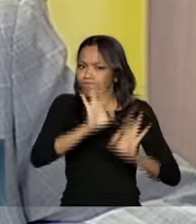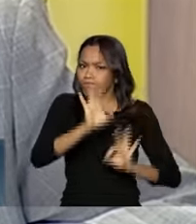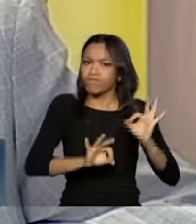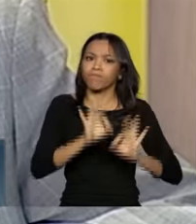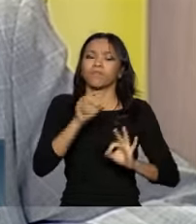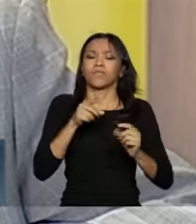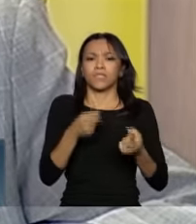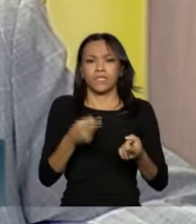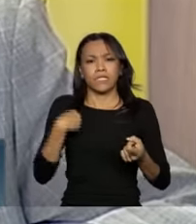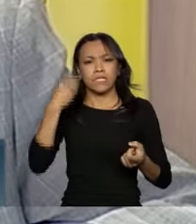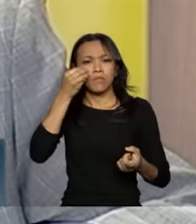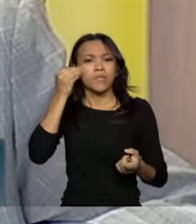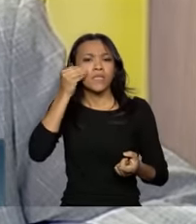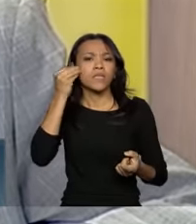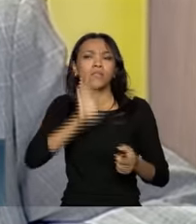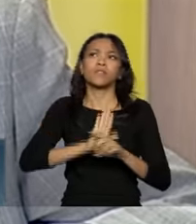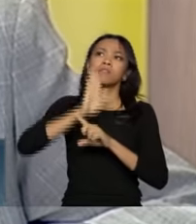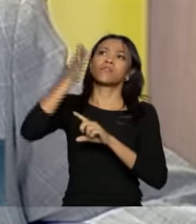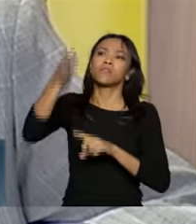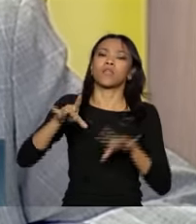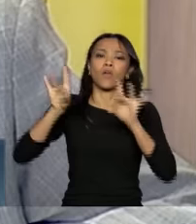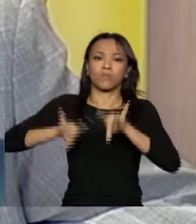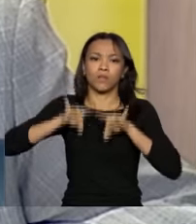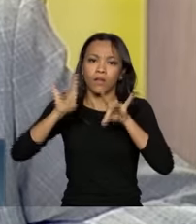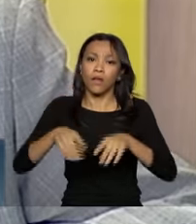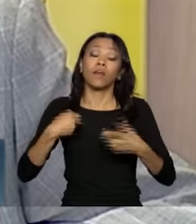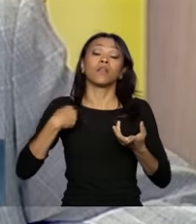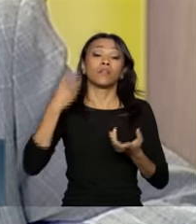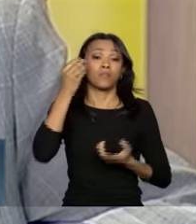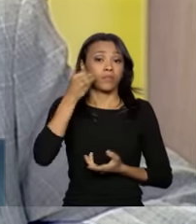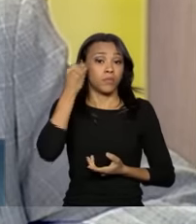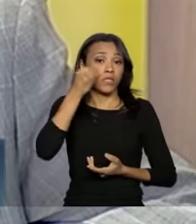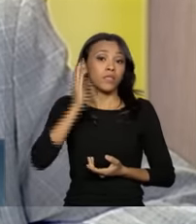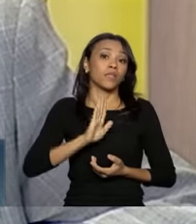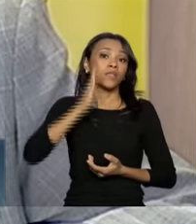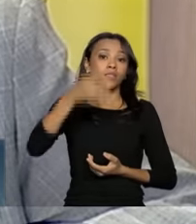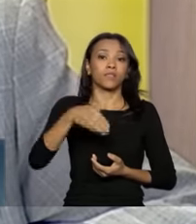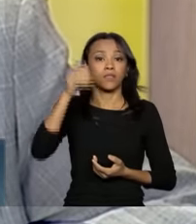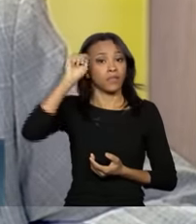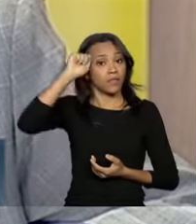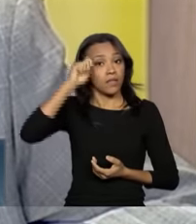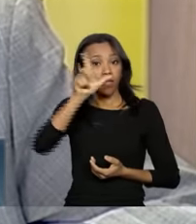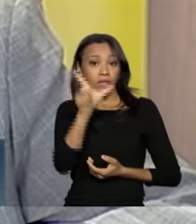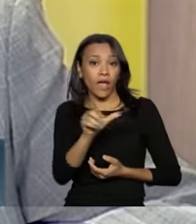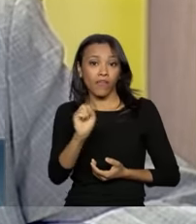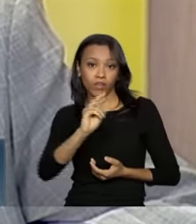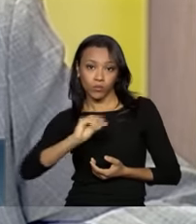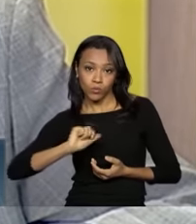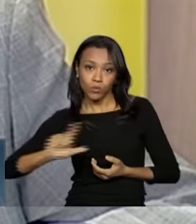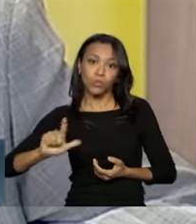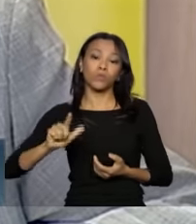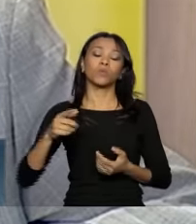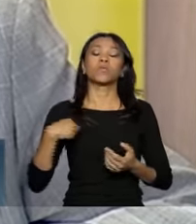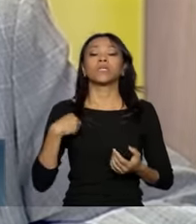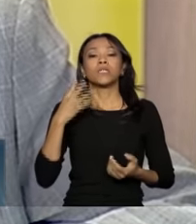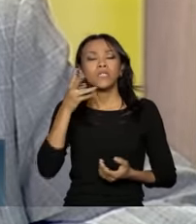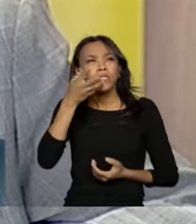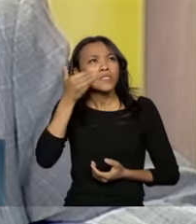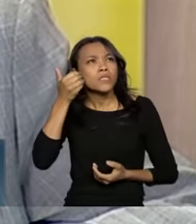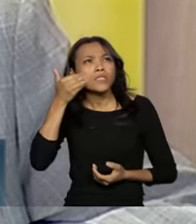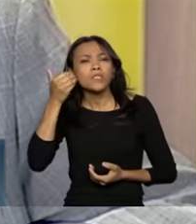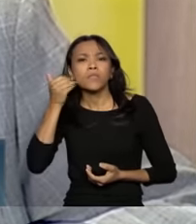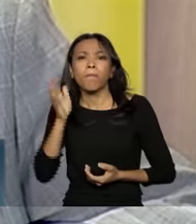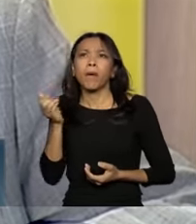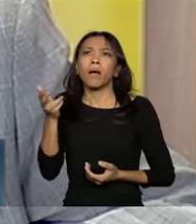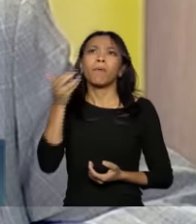em experiências da Austrália, da África do Sul, do Canadá, com quem nós tivemos o